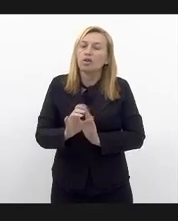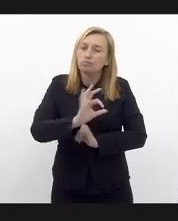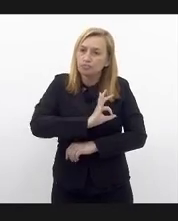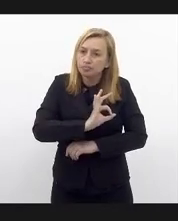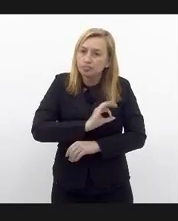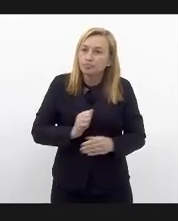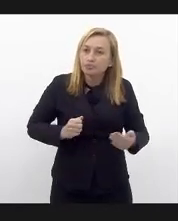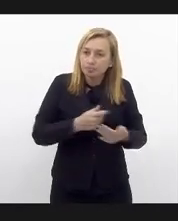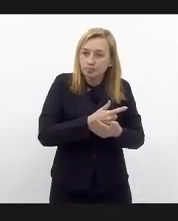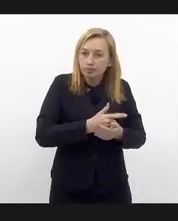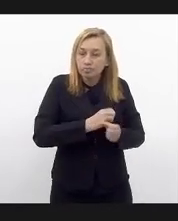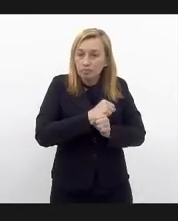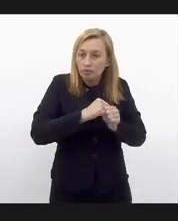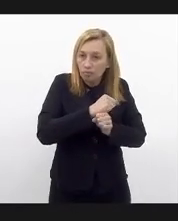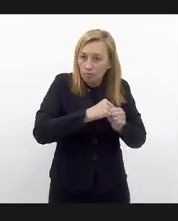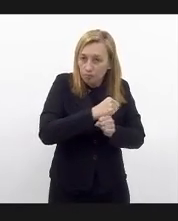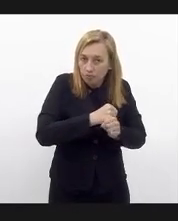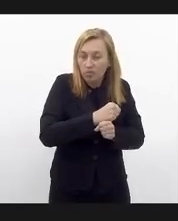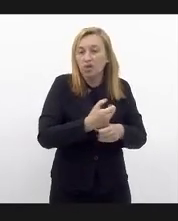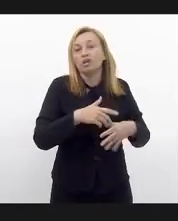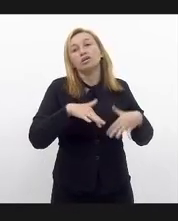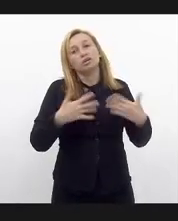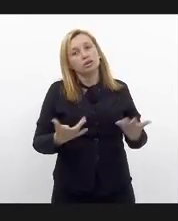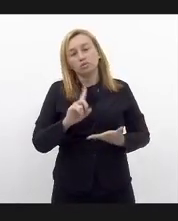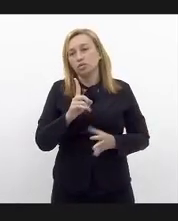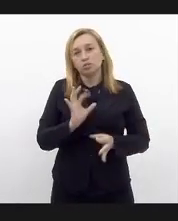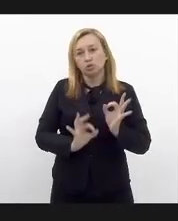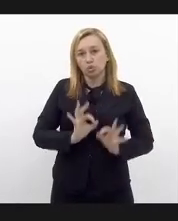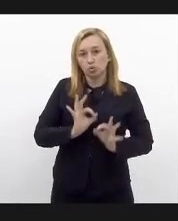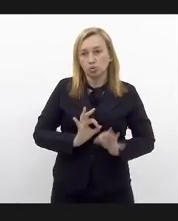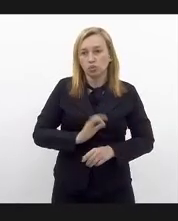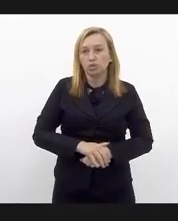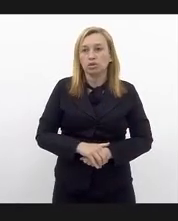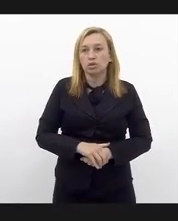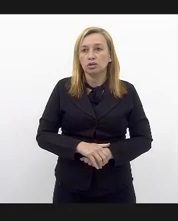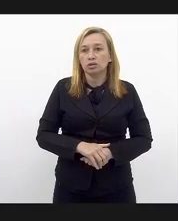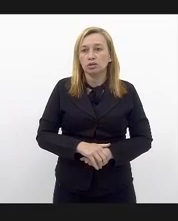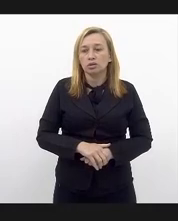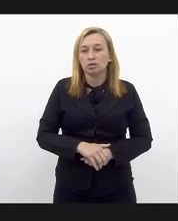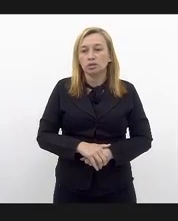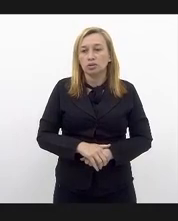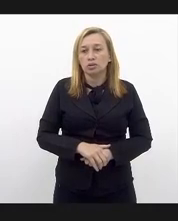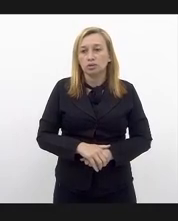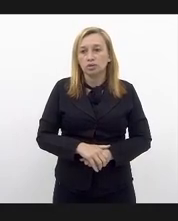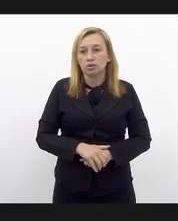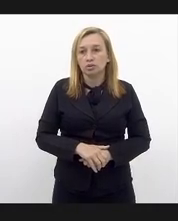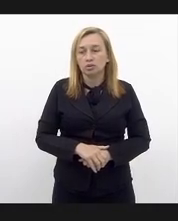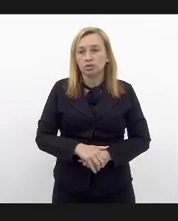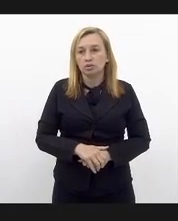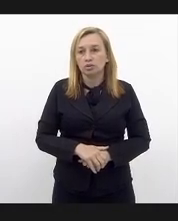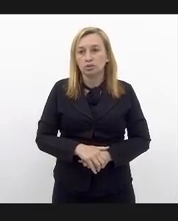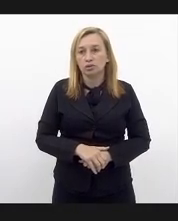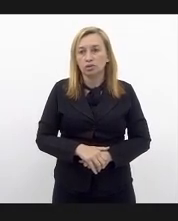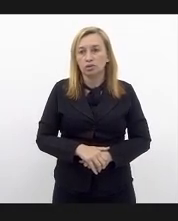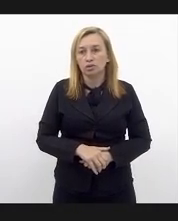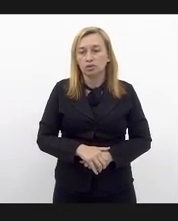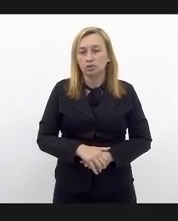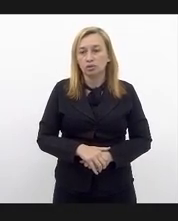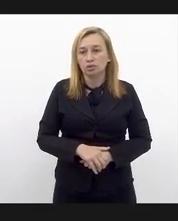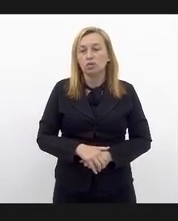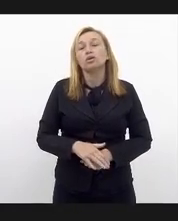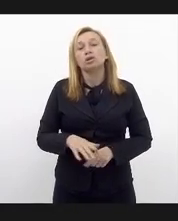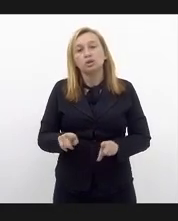policial contribuiu toda vida então isso não é justo é a e